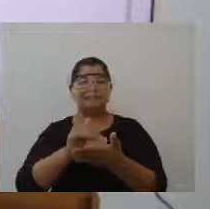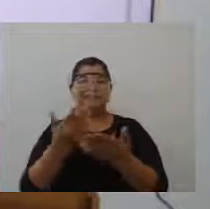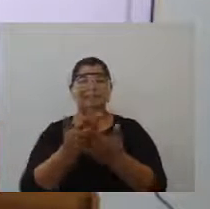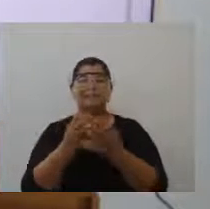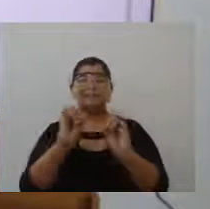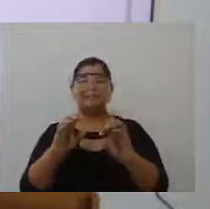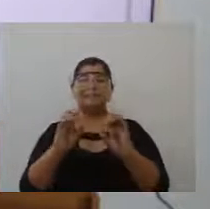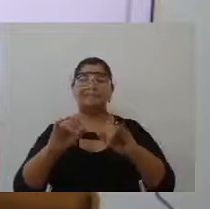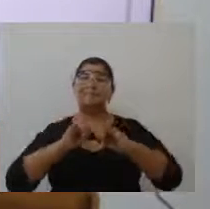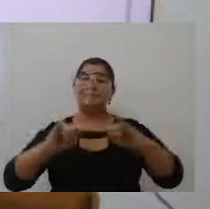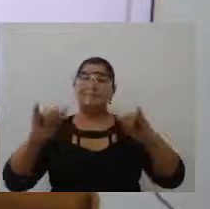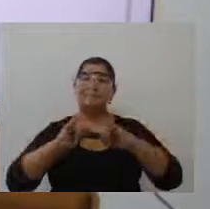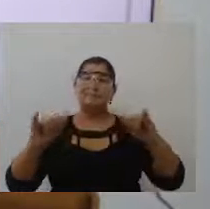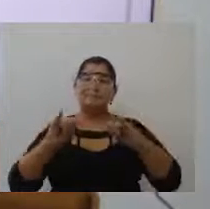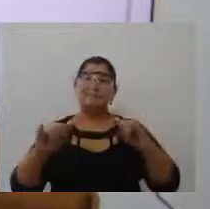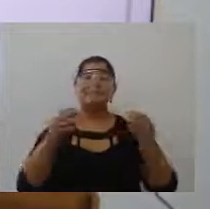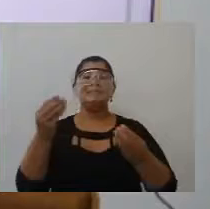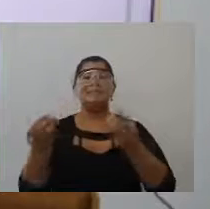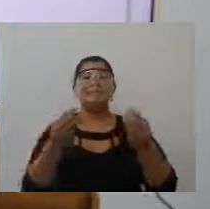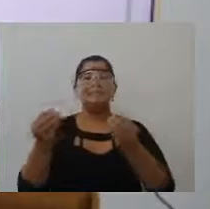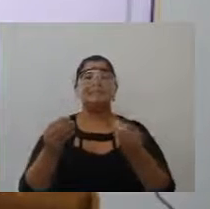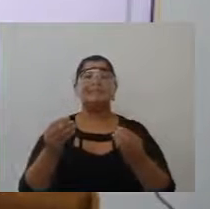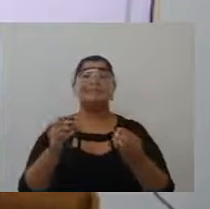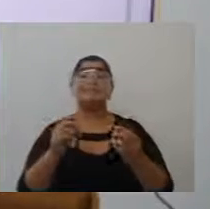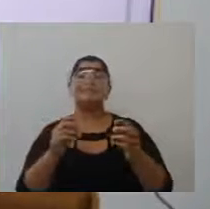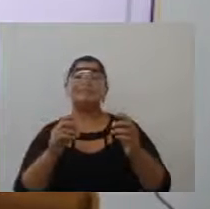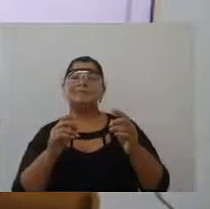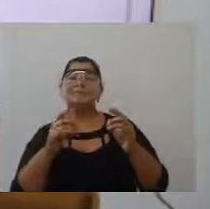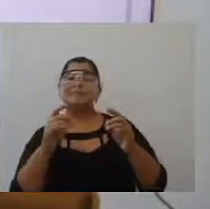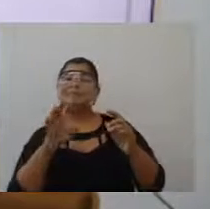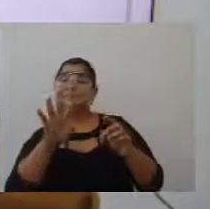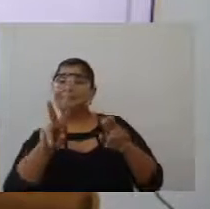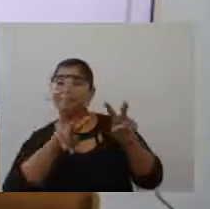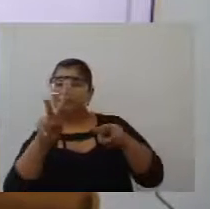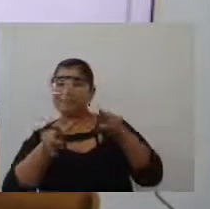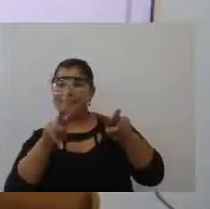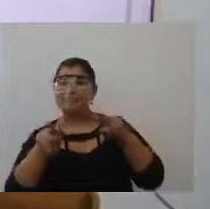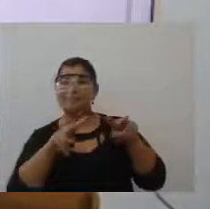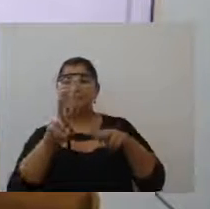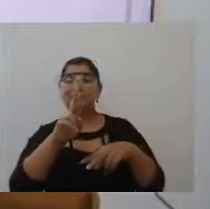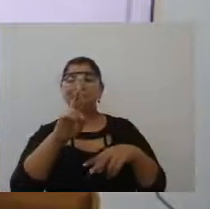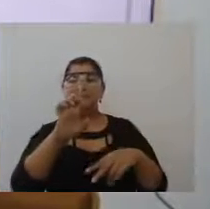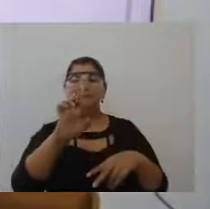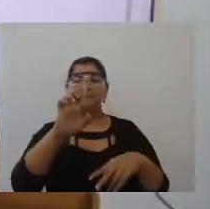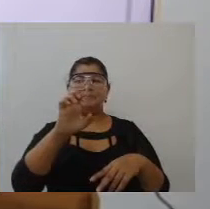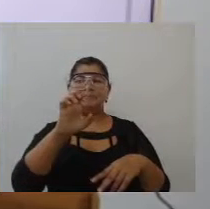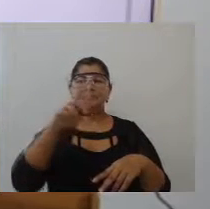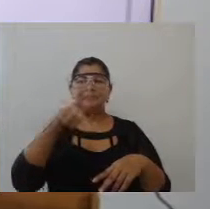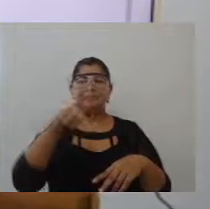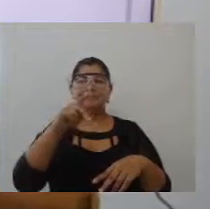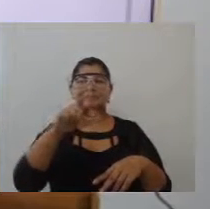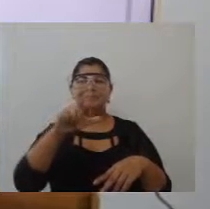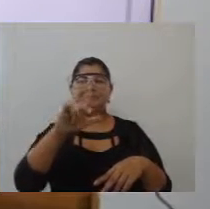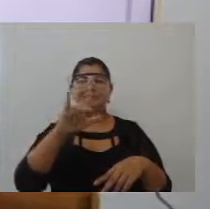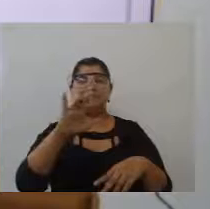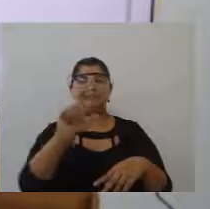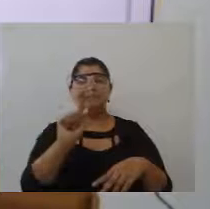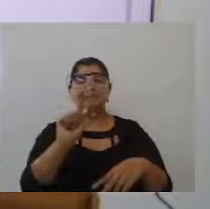divulgou, apreciação e réplica. E alguém pode pensar assim, ora, eu nunca estudei sobre isso. Se era uma aula de